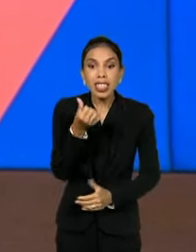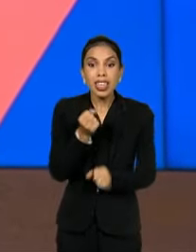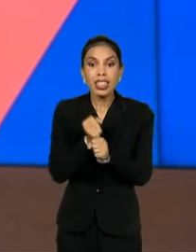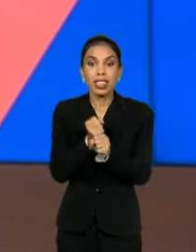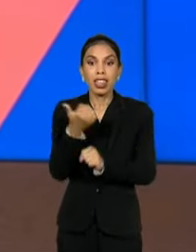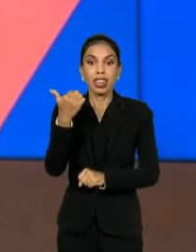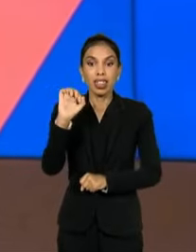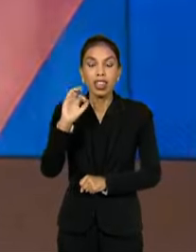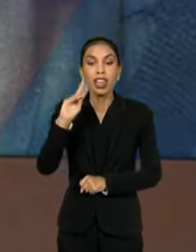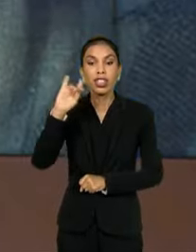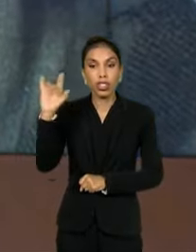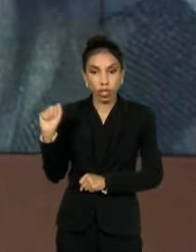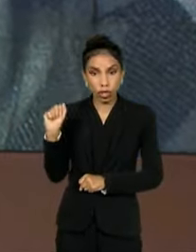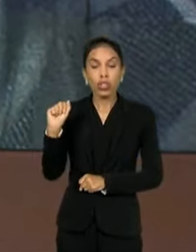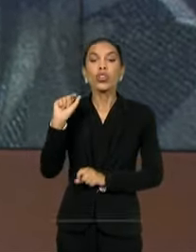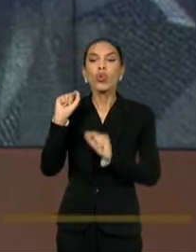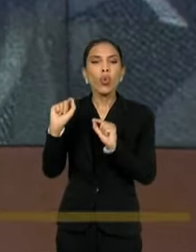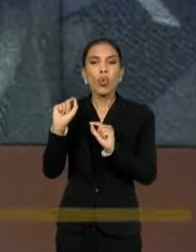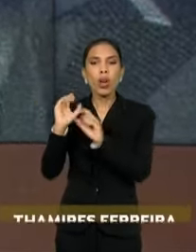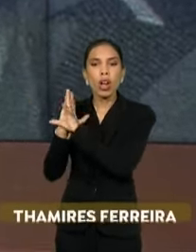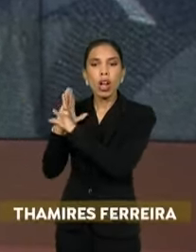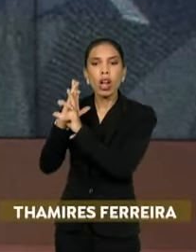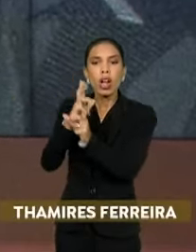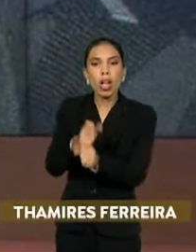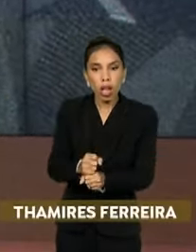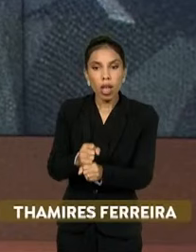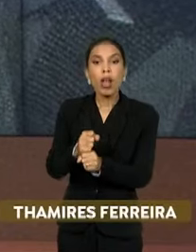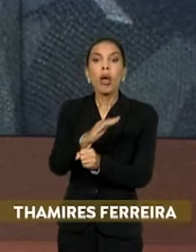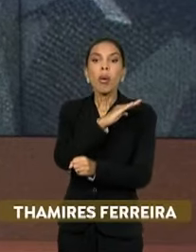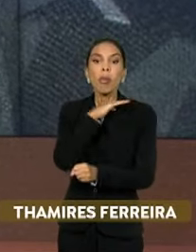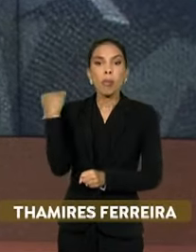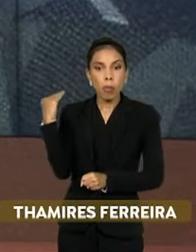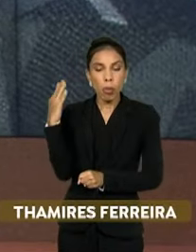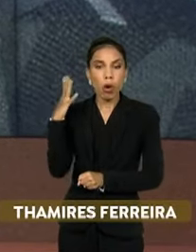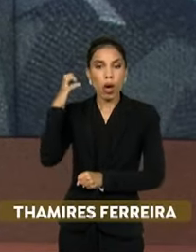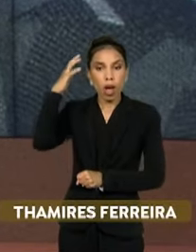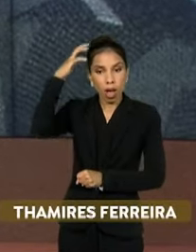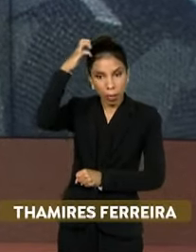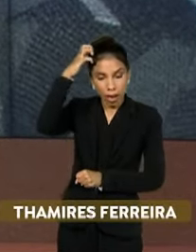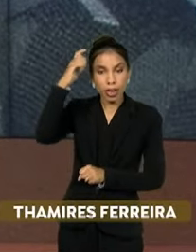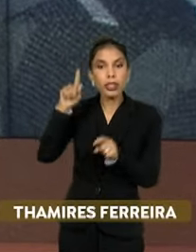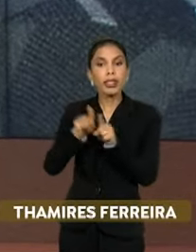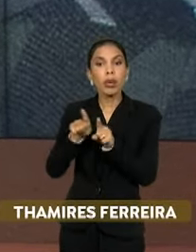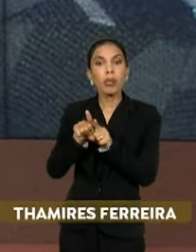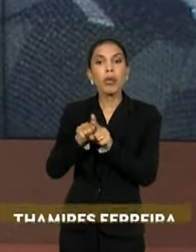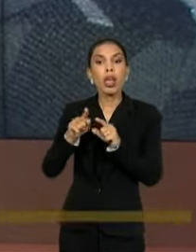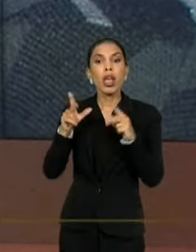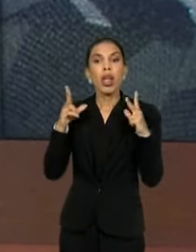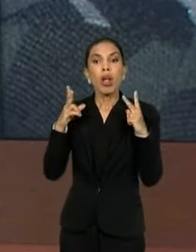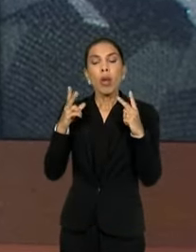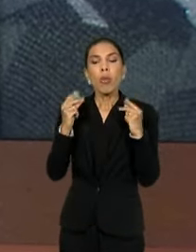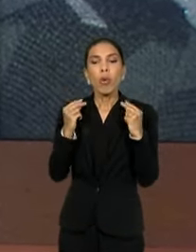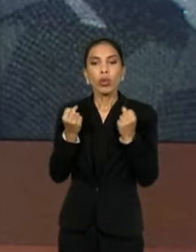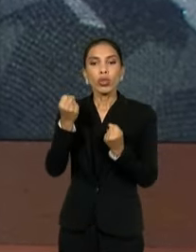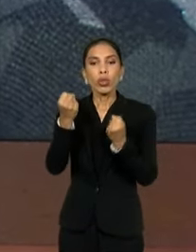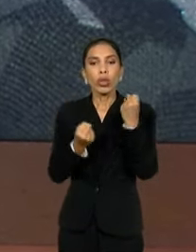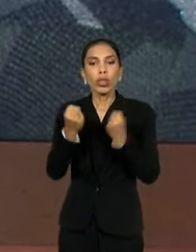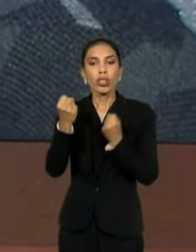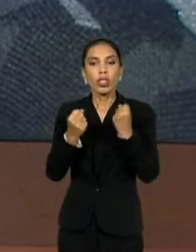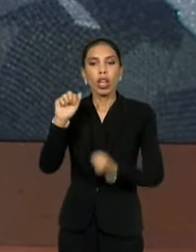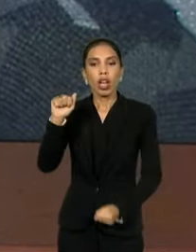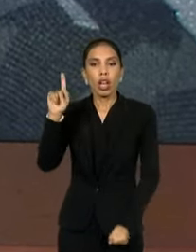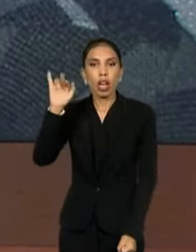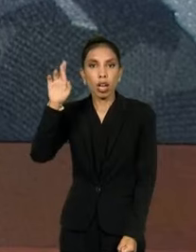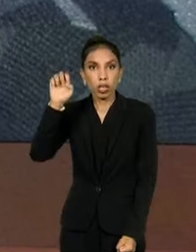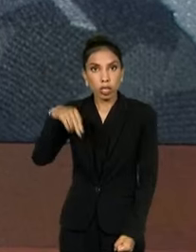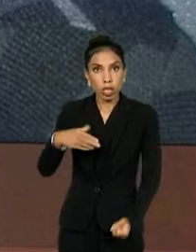6 anos e 10 dias depois da morte da vereadora do Rio, Marielle Franco, e do motorista Anderson Gomes, a justiça começa a ser feita com a prisão dos suspeitos